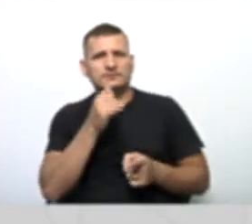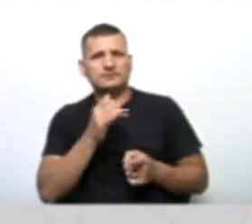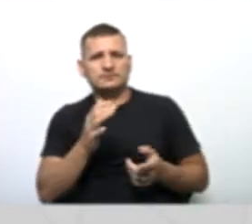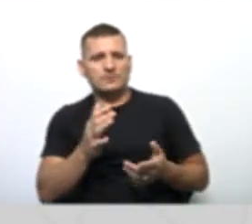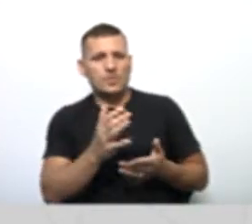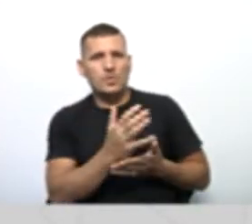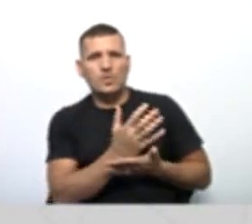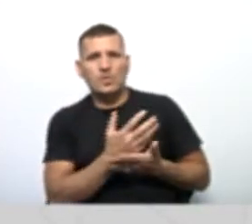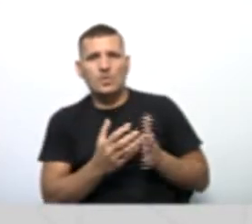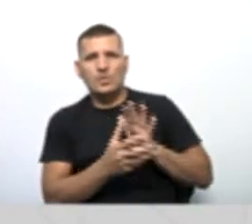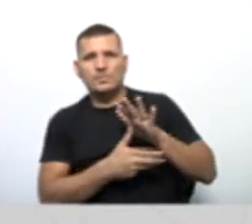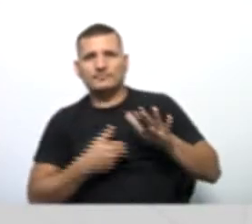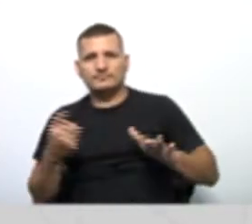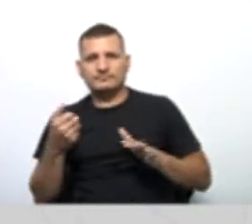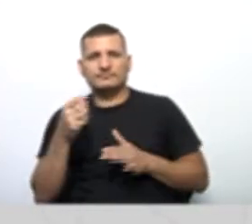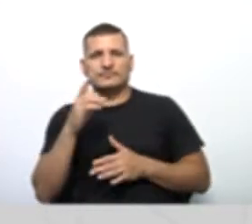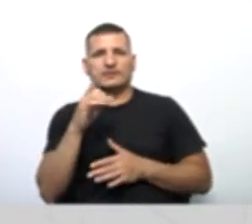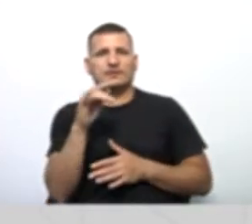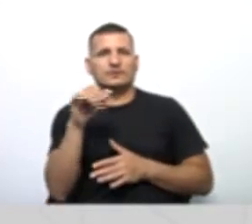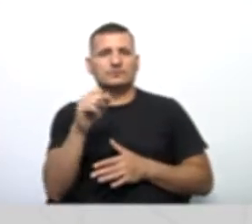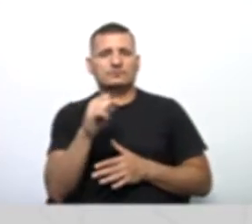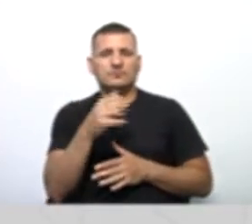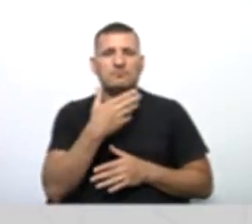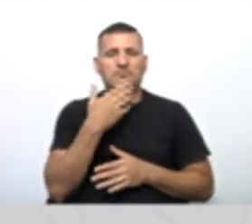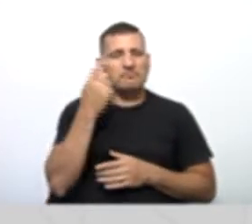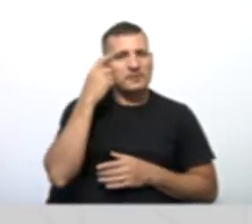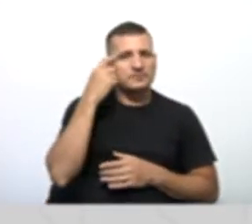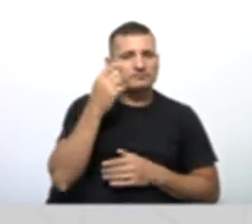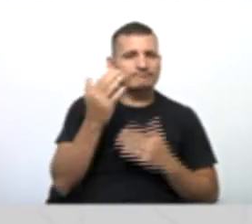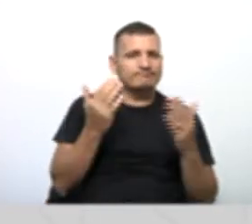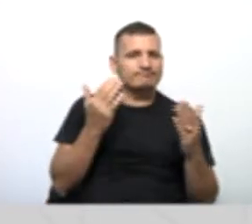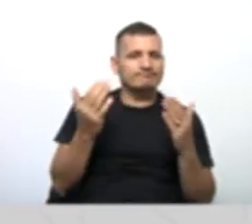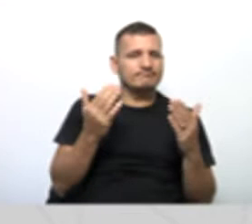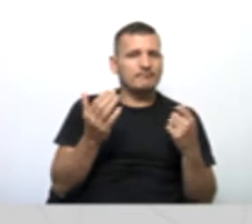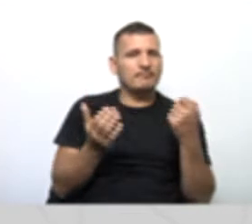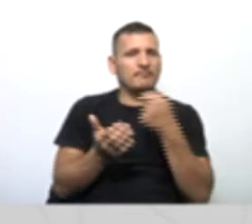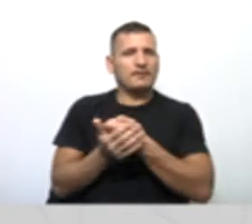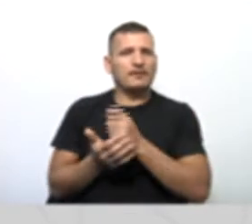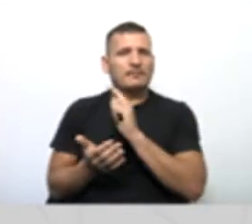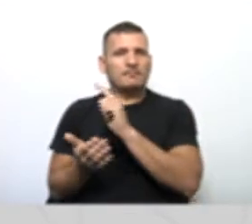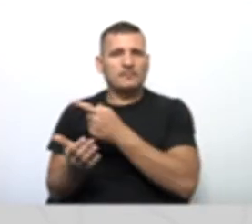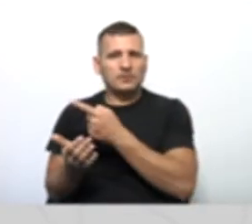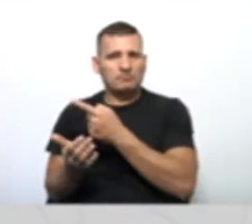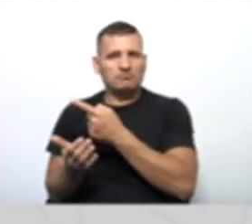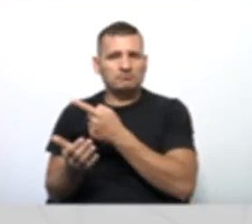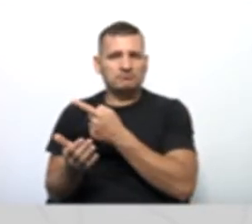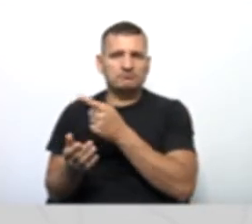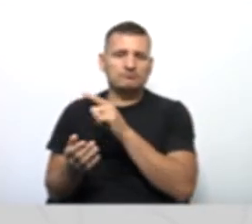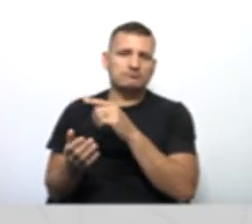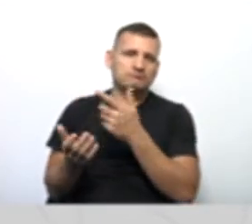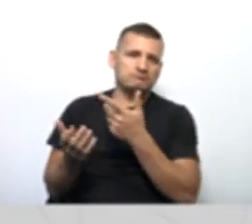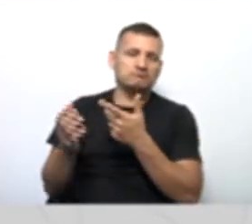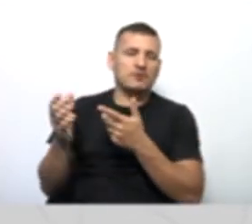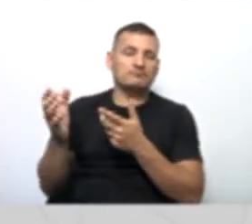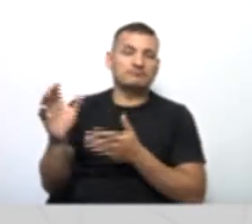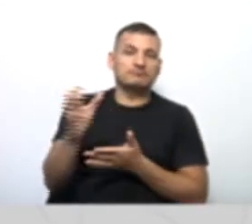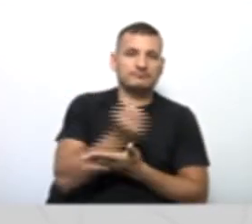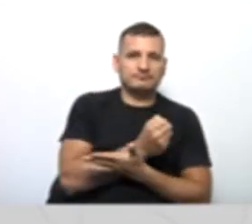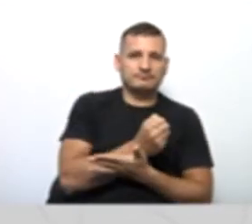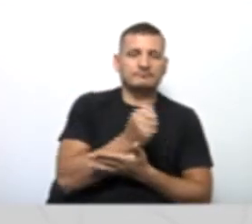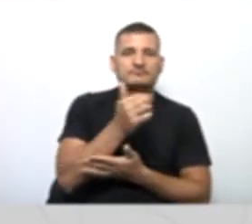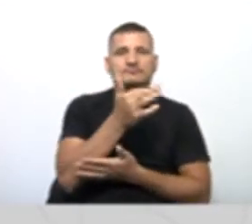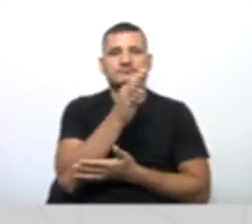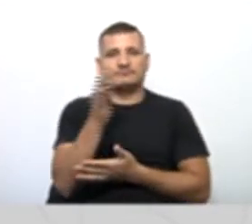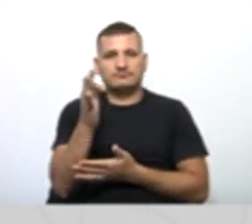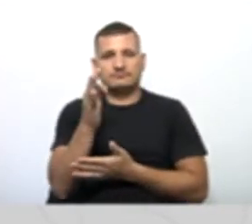então pode falar, vou melhor pagar, sei lá, 1.000 do que perder 100, né? Então, são decisões até nisso que a empresa vai